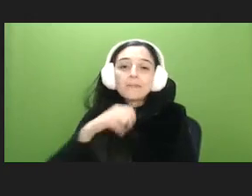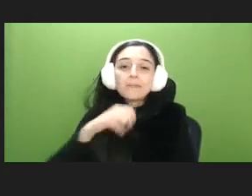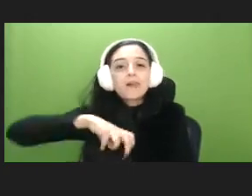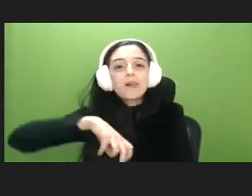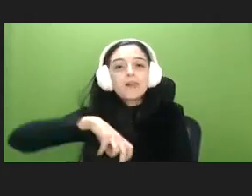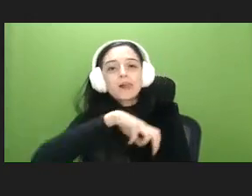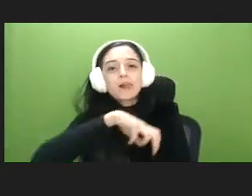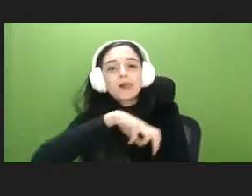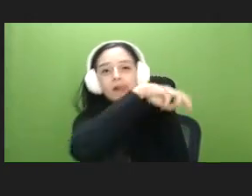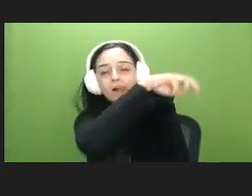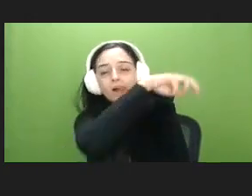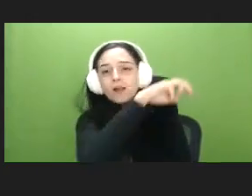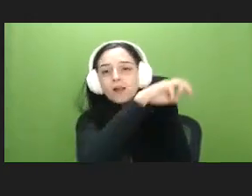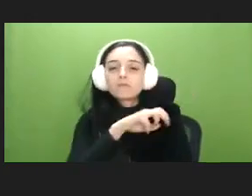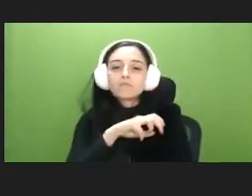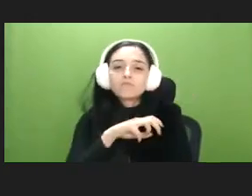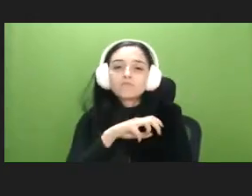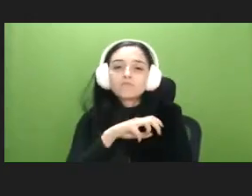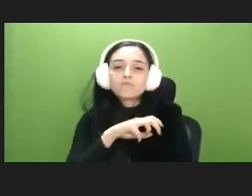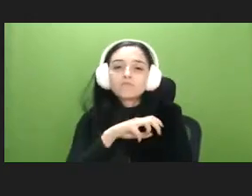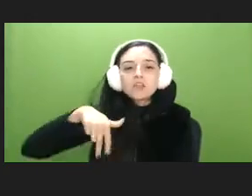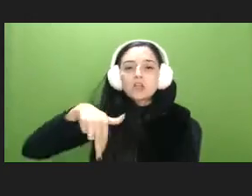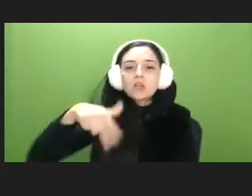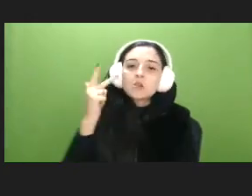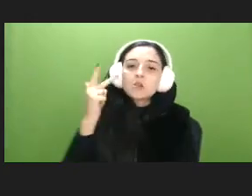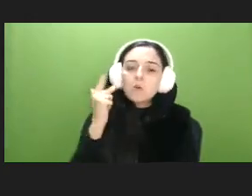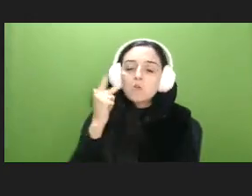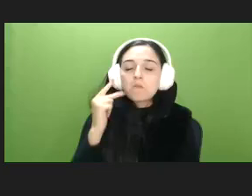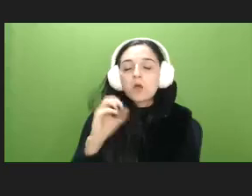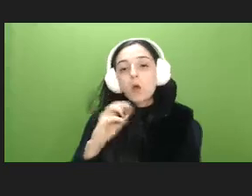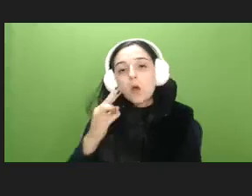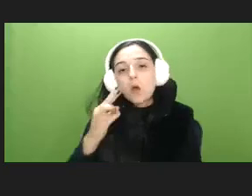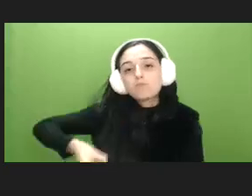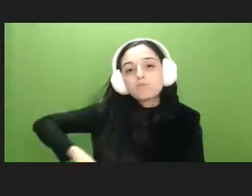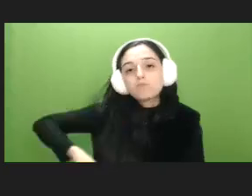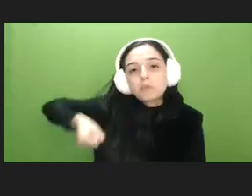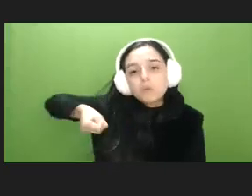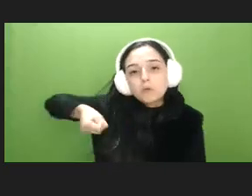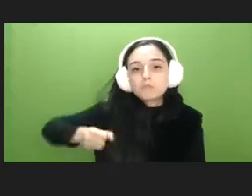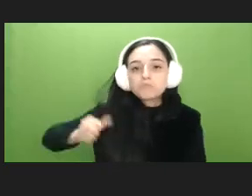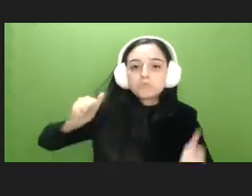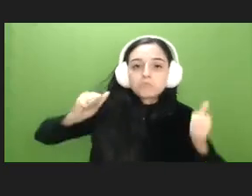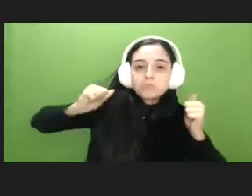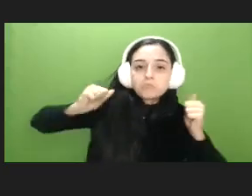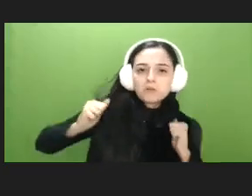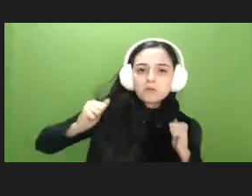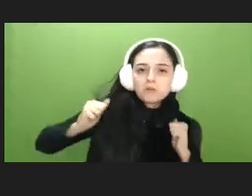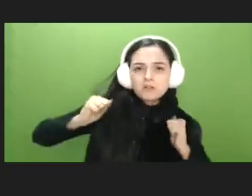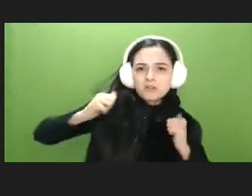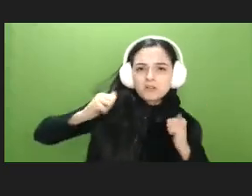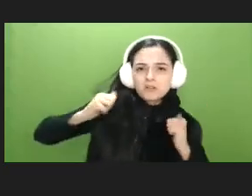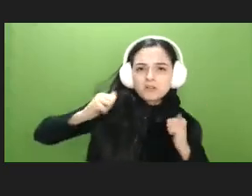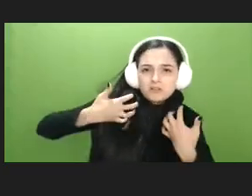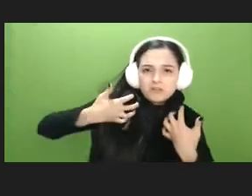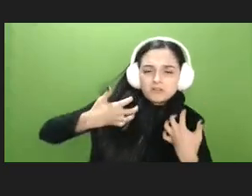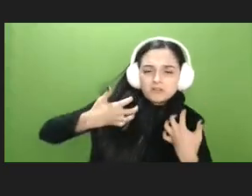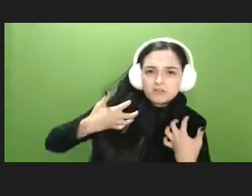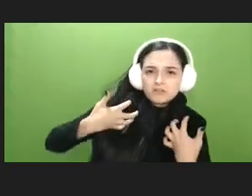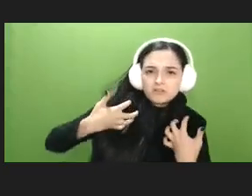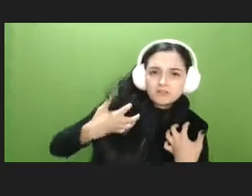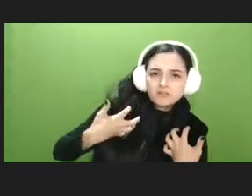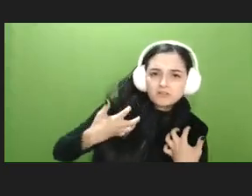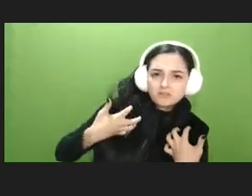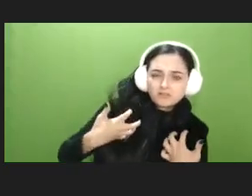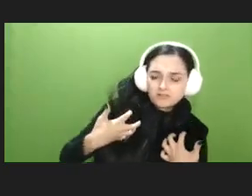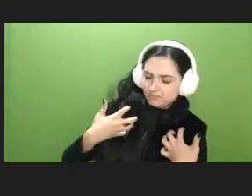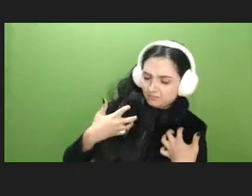andar um quarteirão, carregar uma bolsa, e aquilo causa um peso no peito,